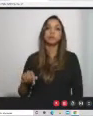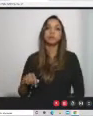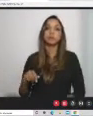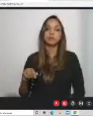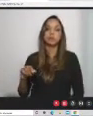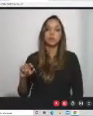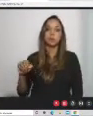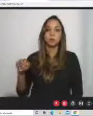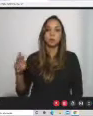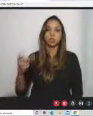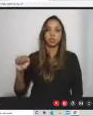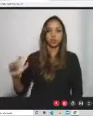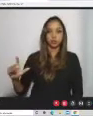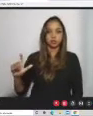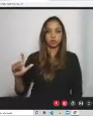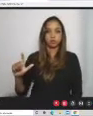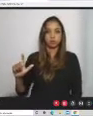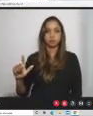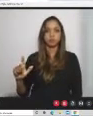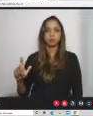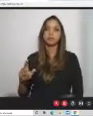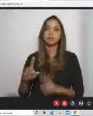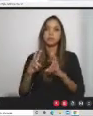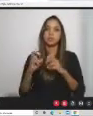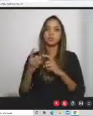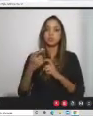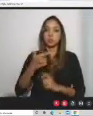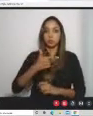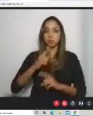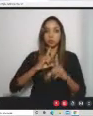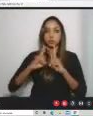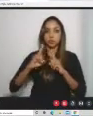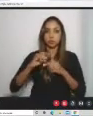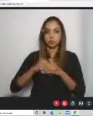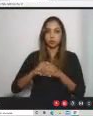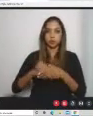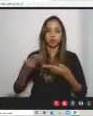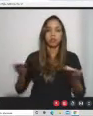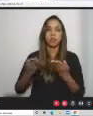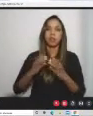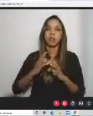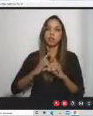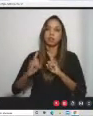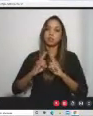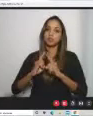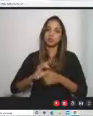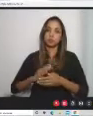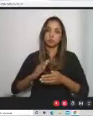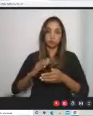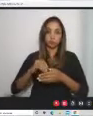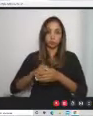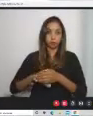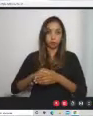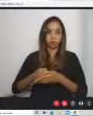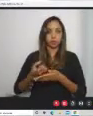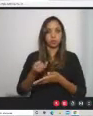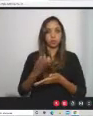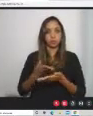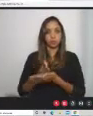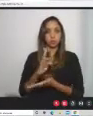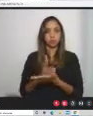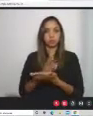Maicon Borges de Souza. Matéria em segunda discussão e em segunda votação. Em discussão, em votação, aqueles que aprovam isso como se